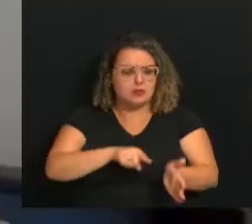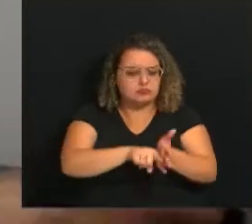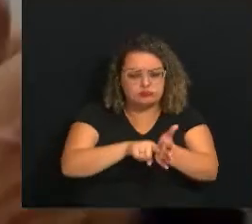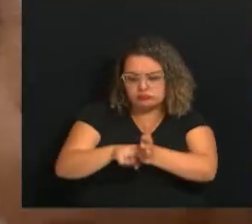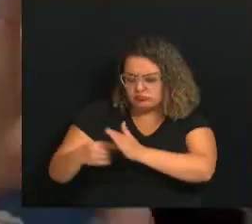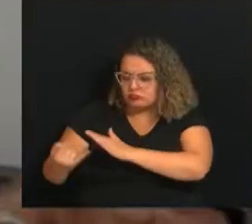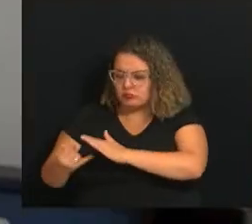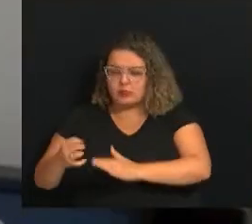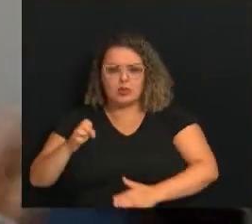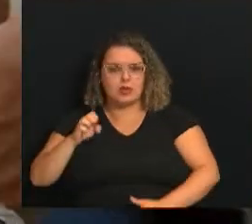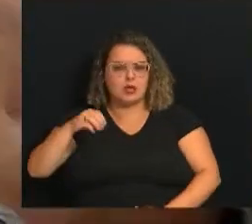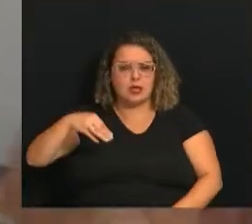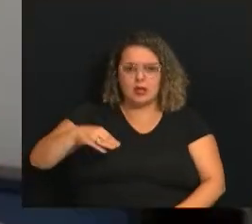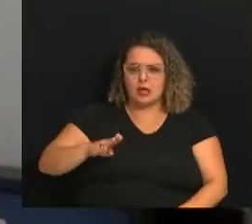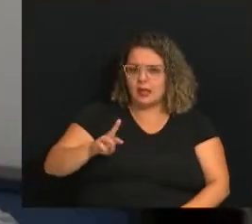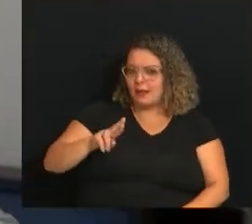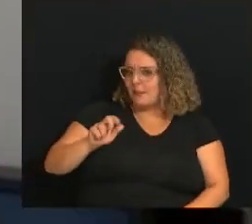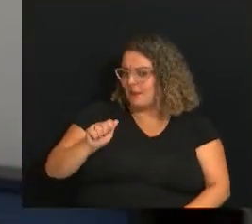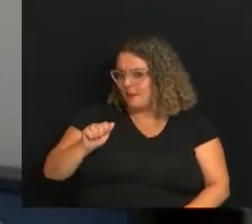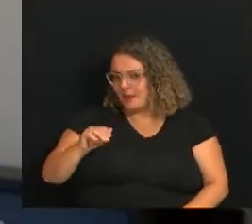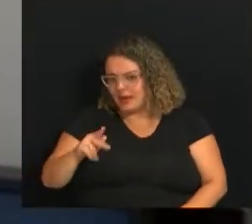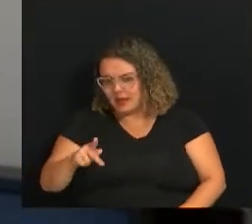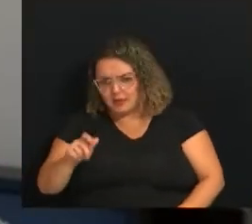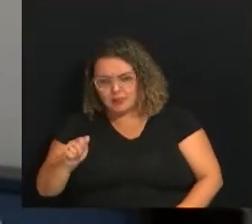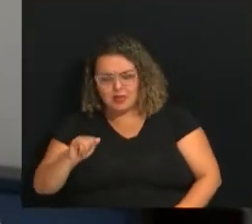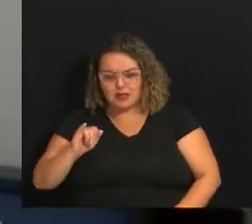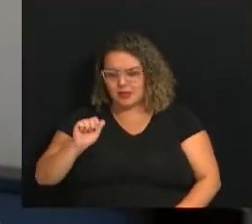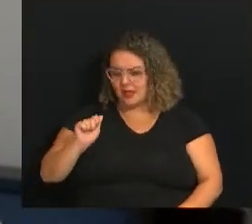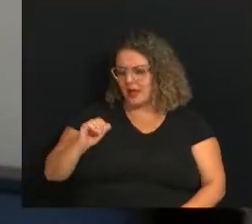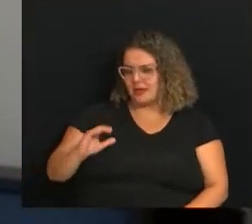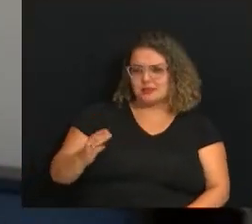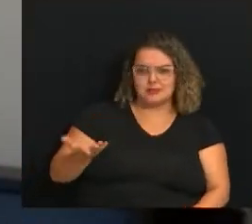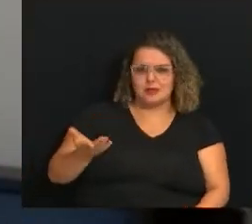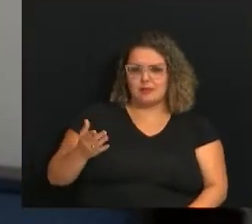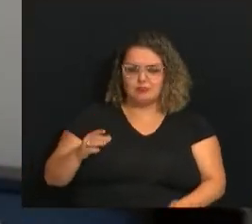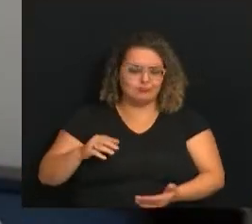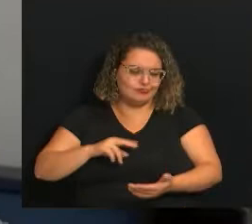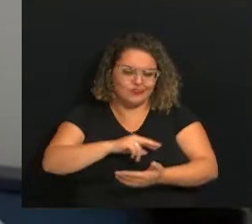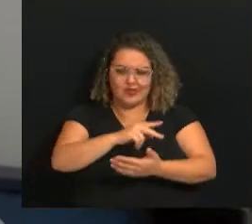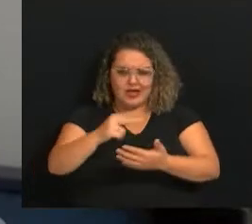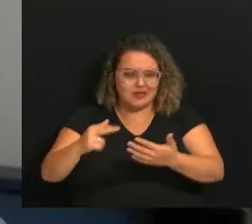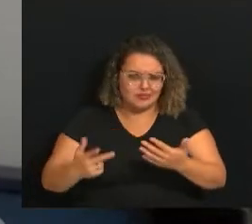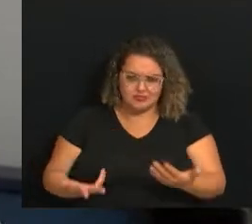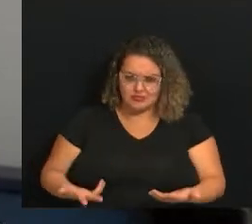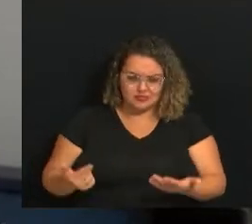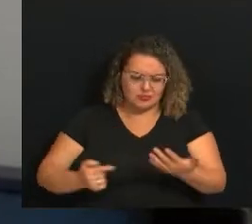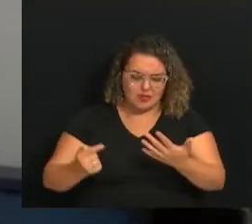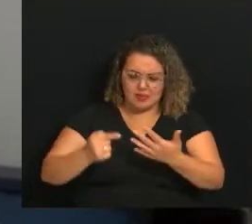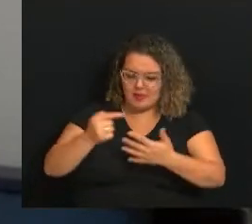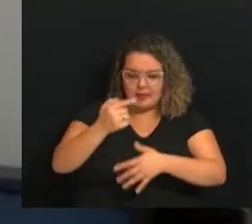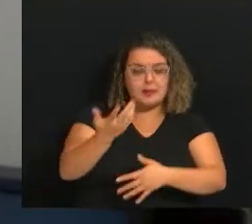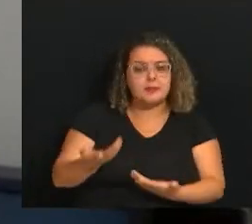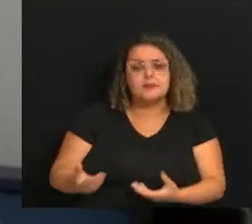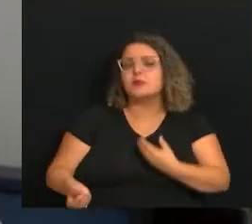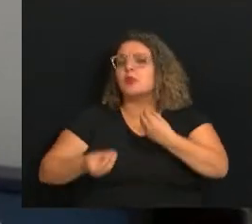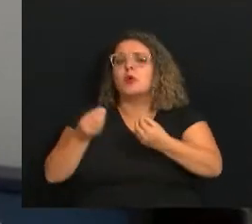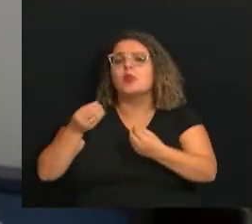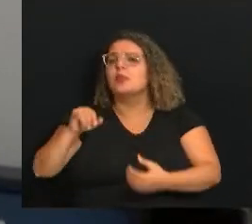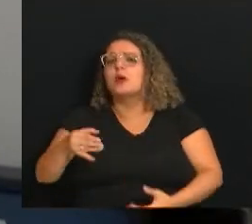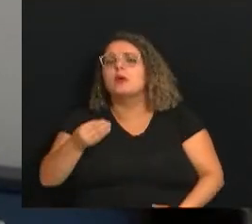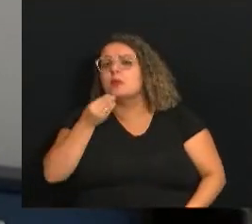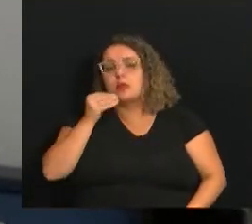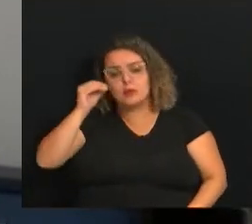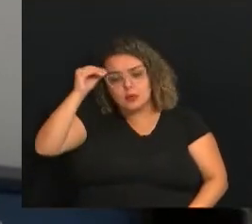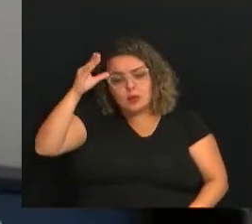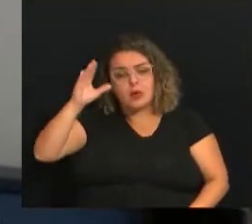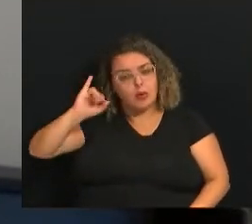Embrapa, Itaú, IAC, né? Instituto Biológico. Então, como é que a gente aproveita esse conhecimento e dá a oportunidade